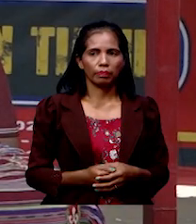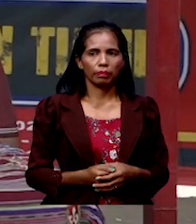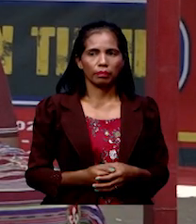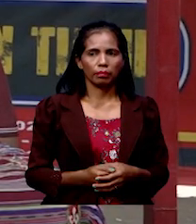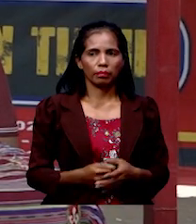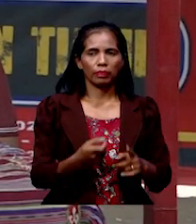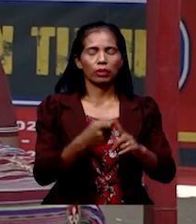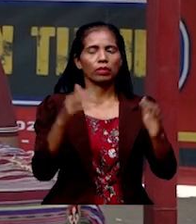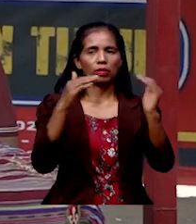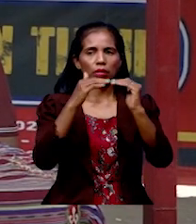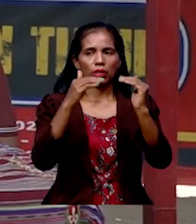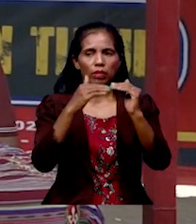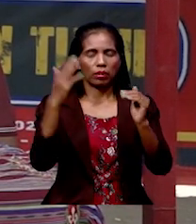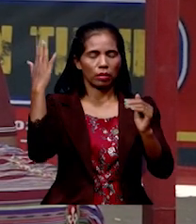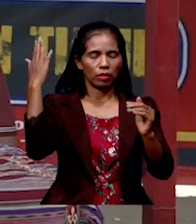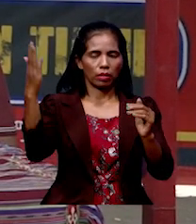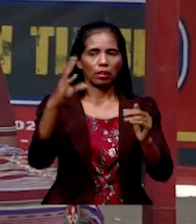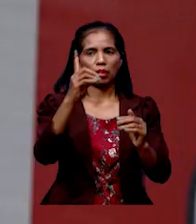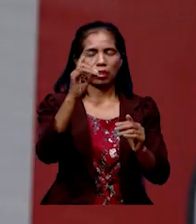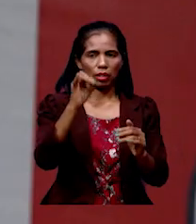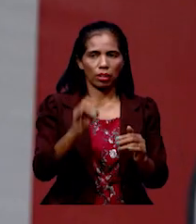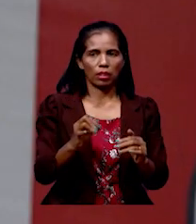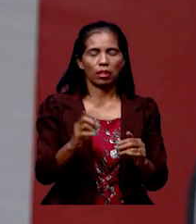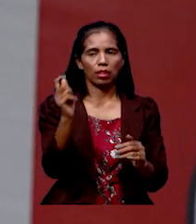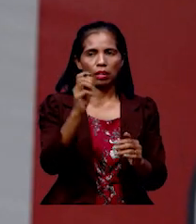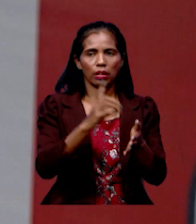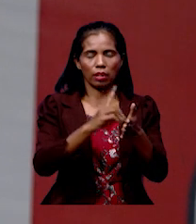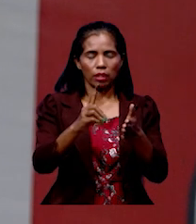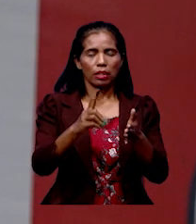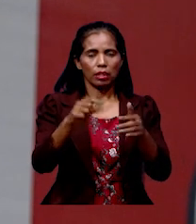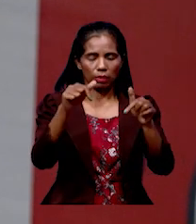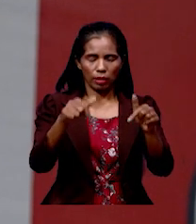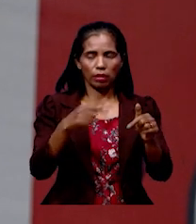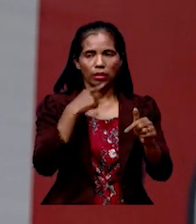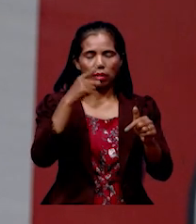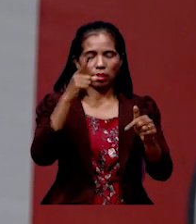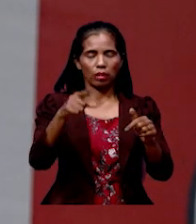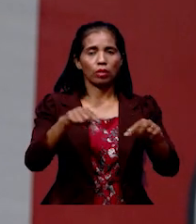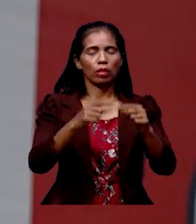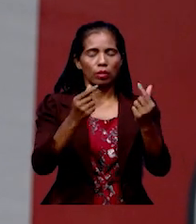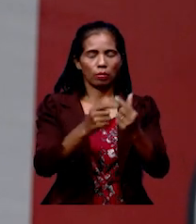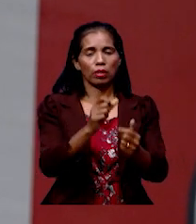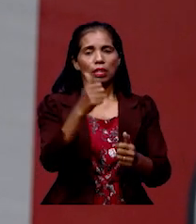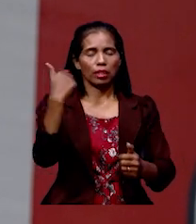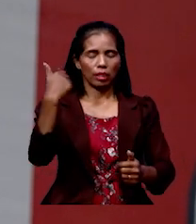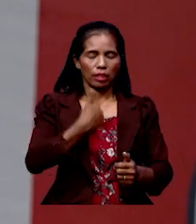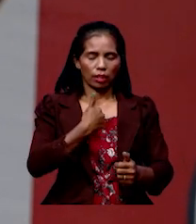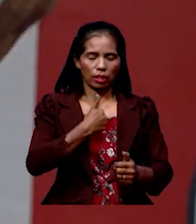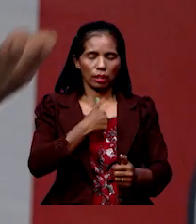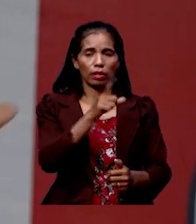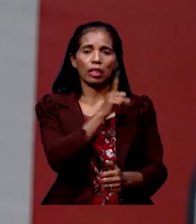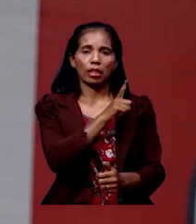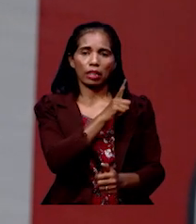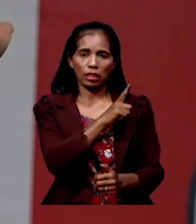Leu-se conferência de imprensa e a Praia dos Coqueiros dili terça-feira semana, né? Porta-voz Equipa Suceso, candidato presidente da República, Leran